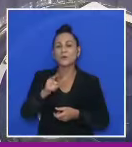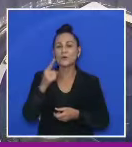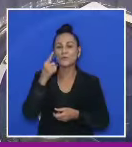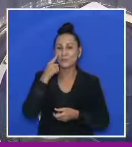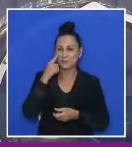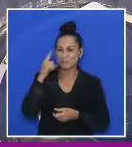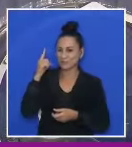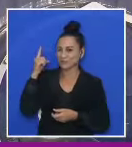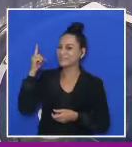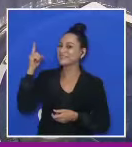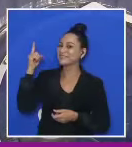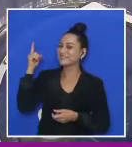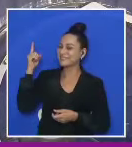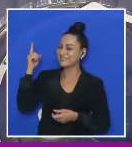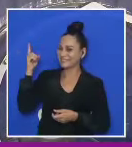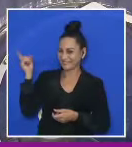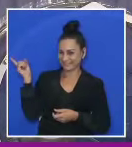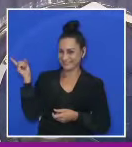Bolas posicionadas.